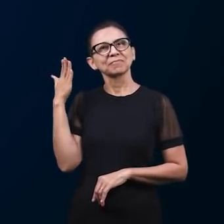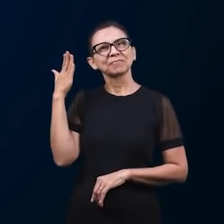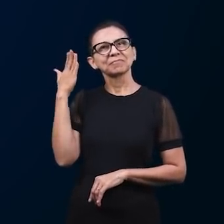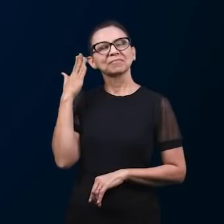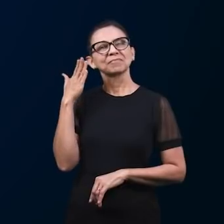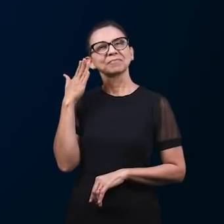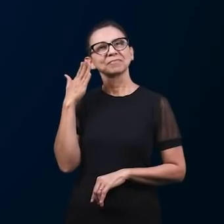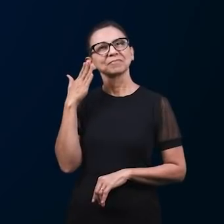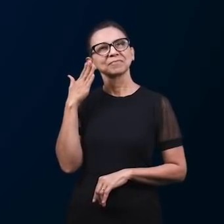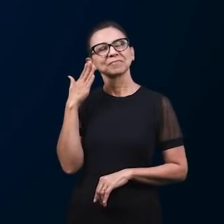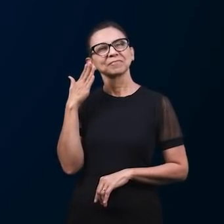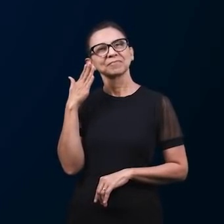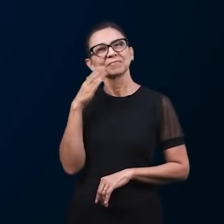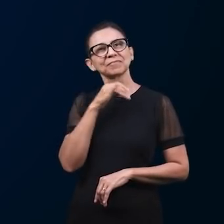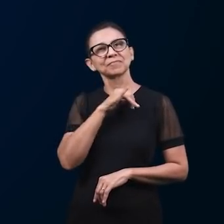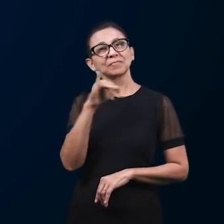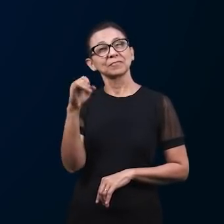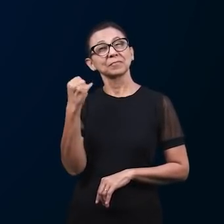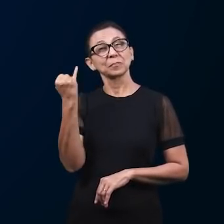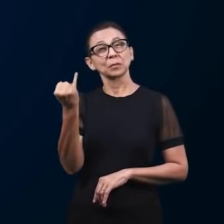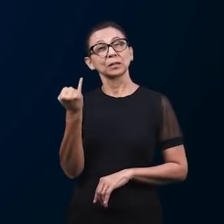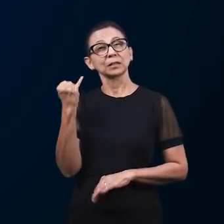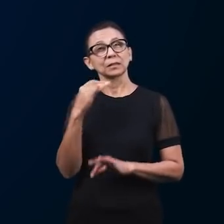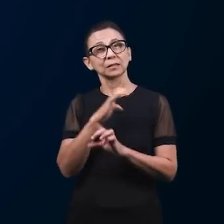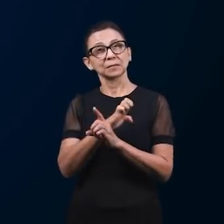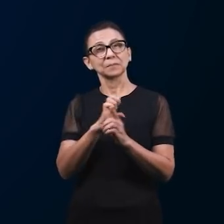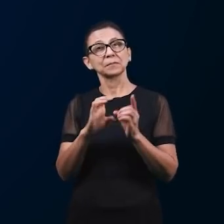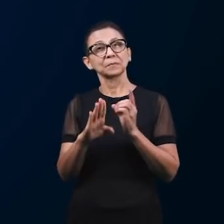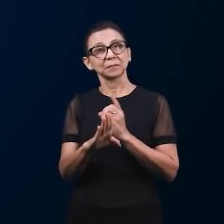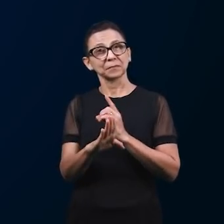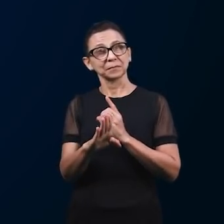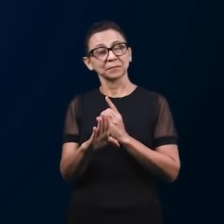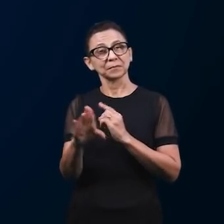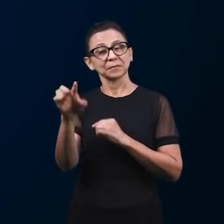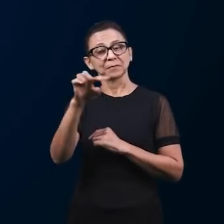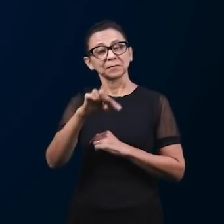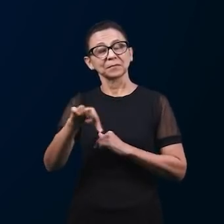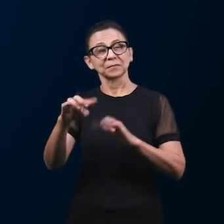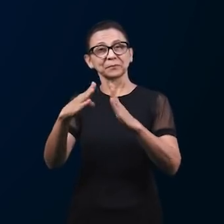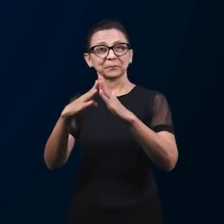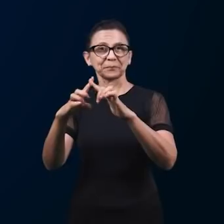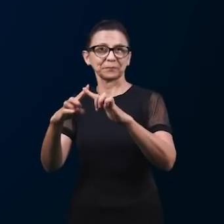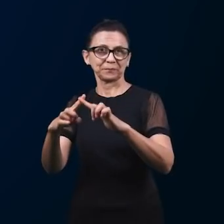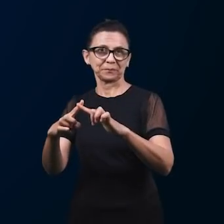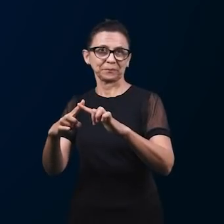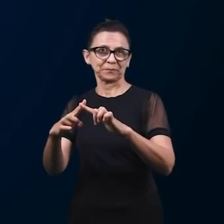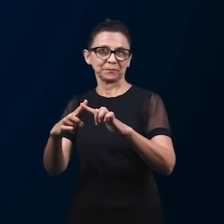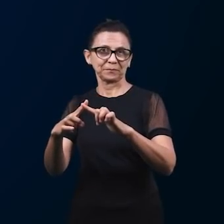ressalta a importância da escola bíblica dominical na vida das igrejas.